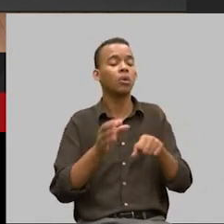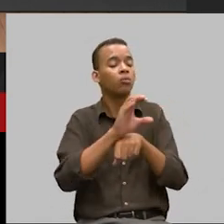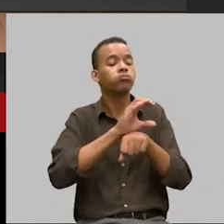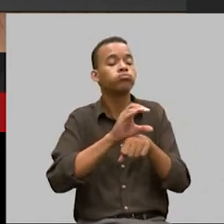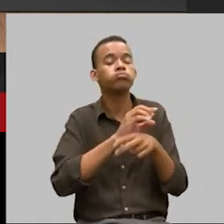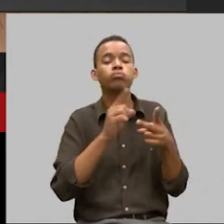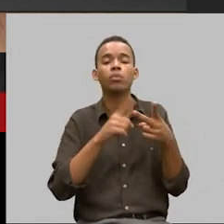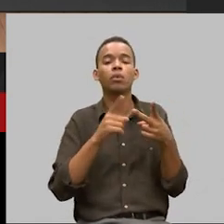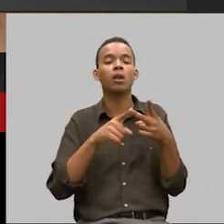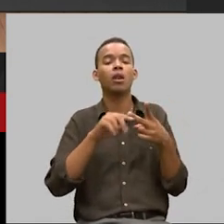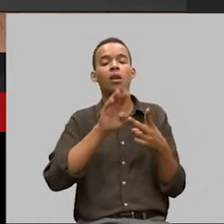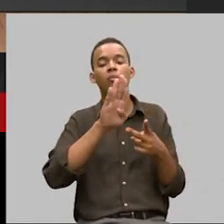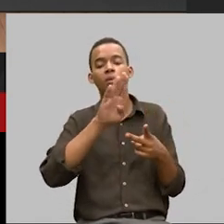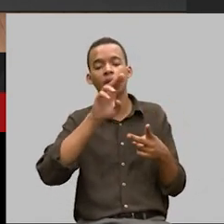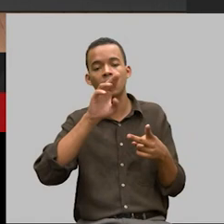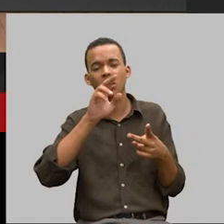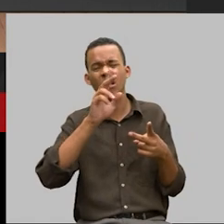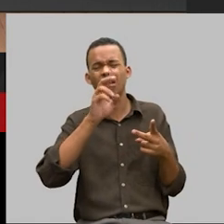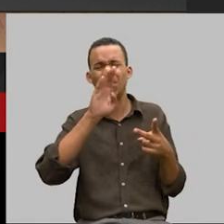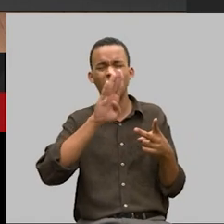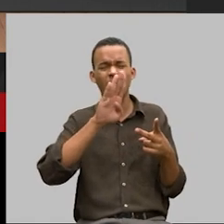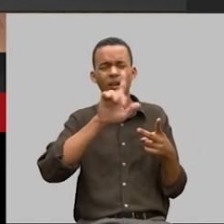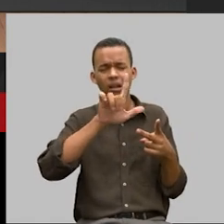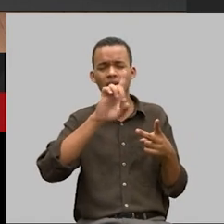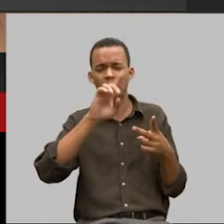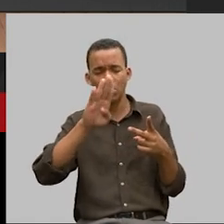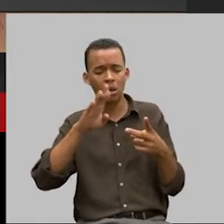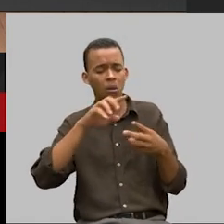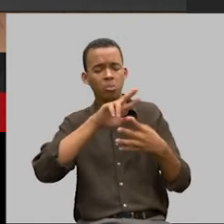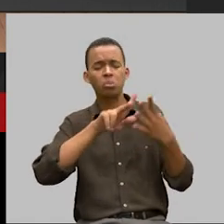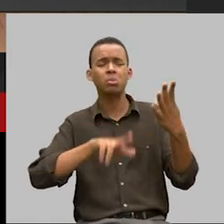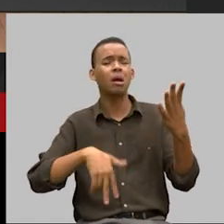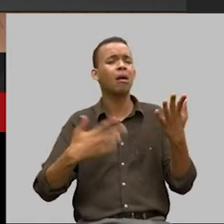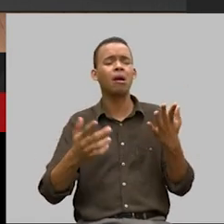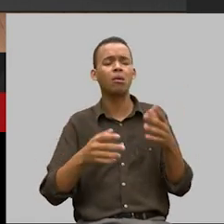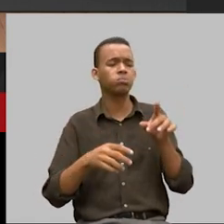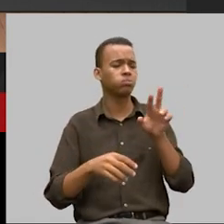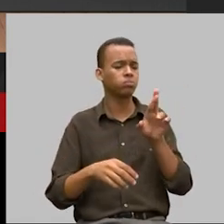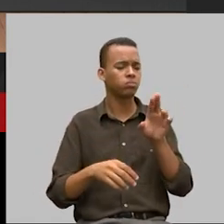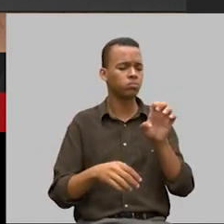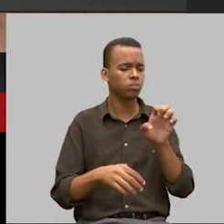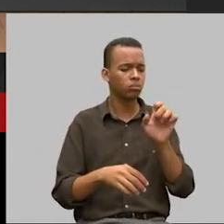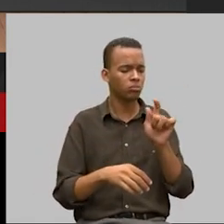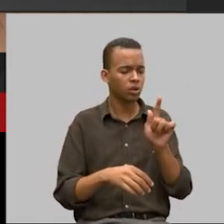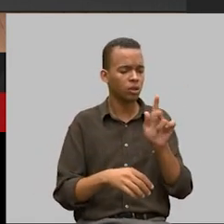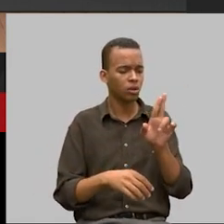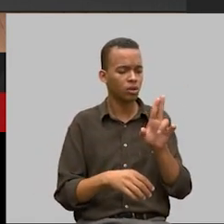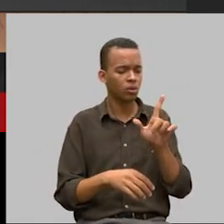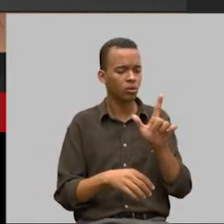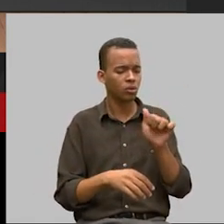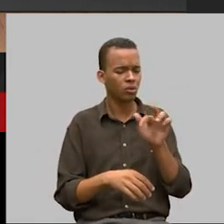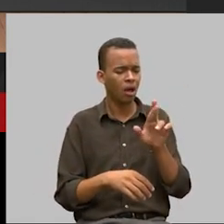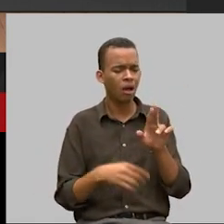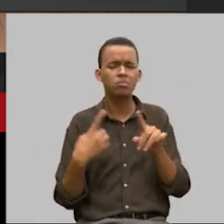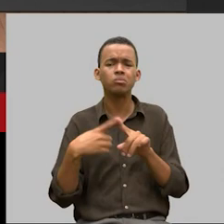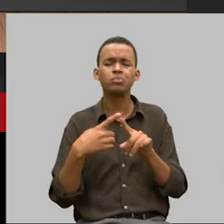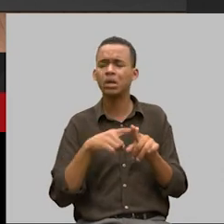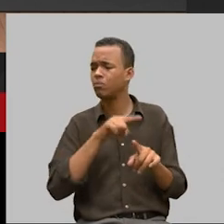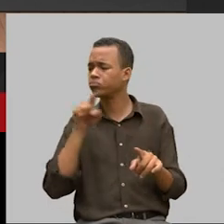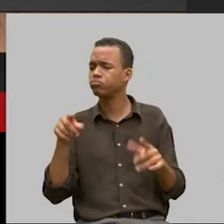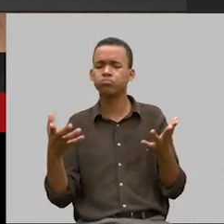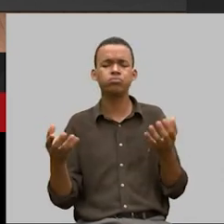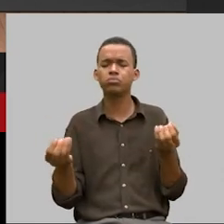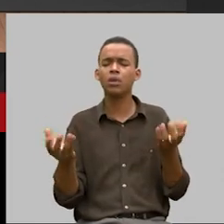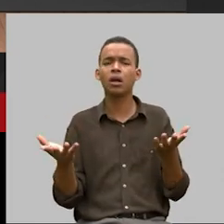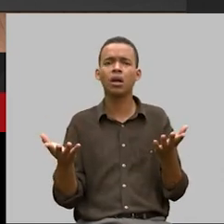modalidade que chama modalidade regular da Onde tiraram isso ah não mas é só para se contrapor